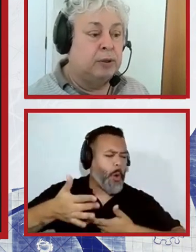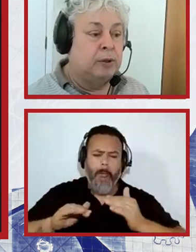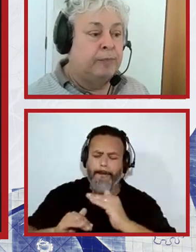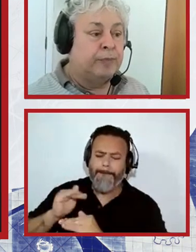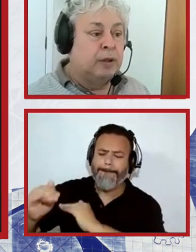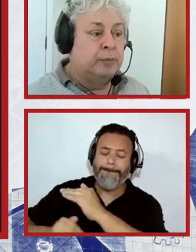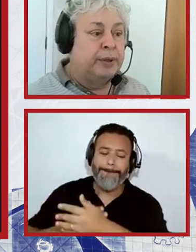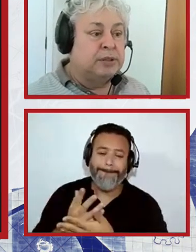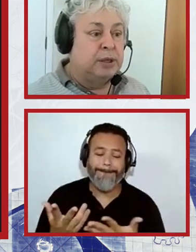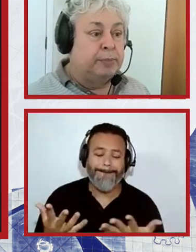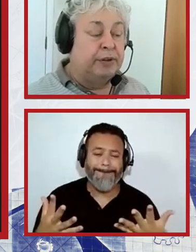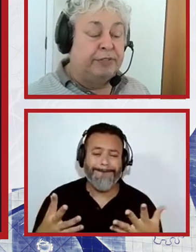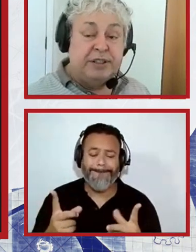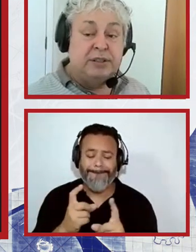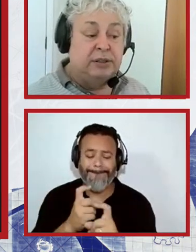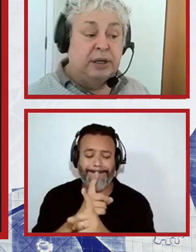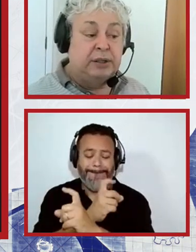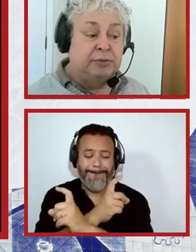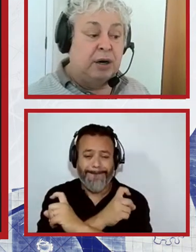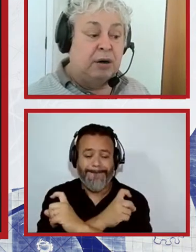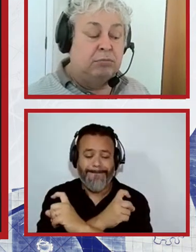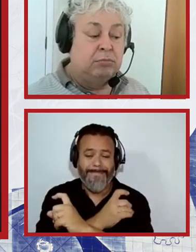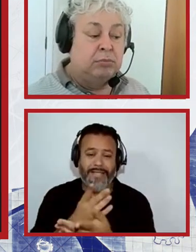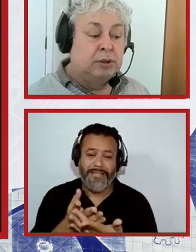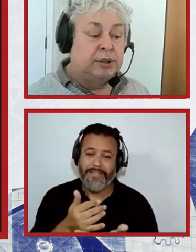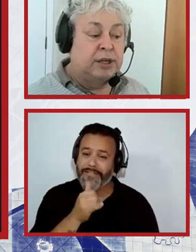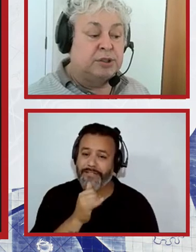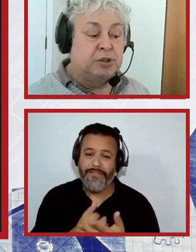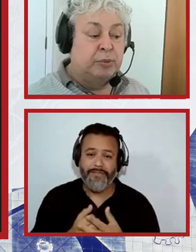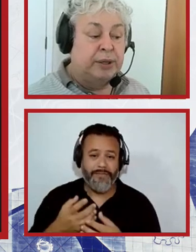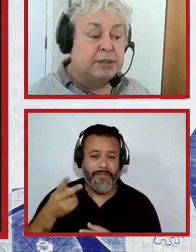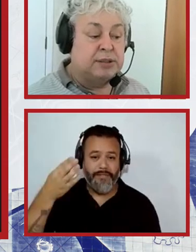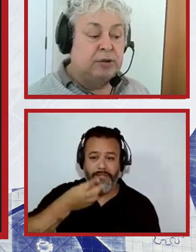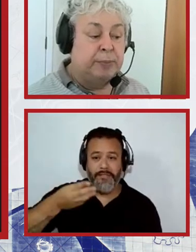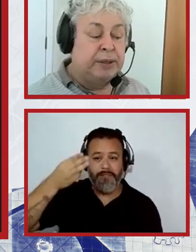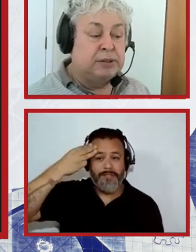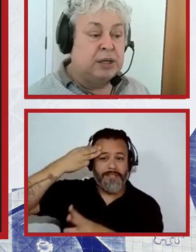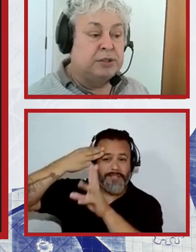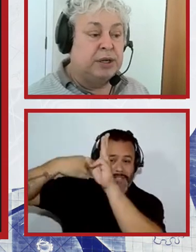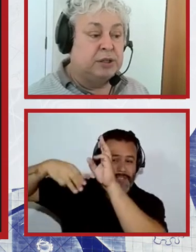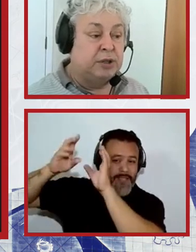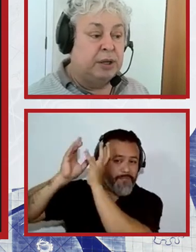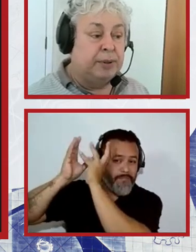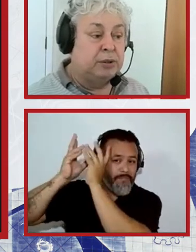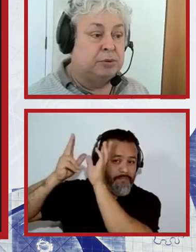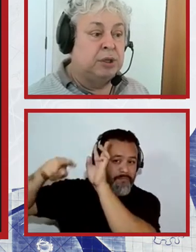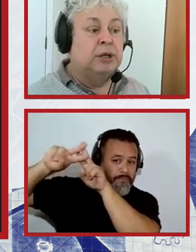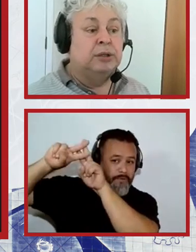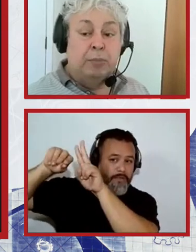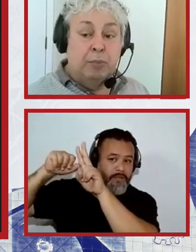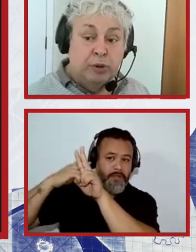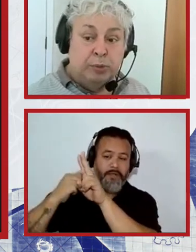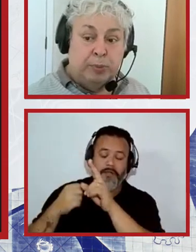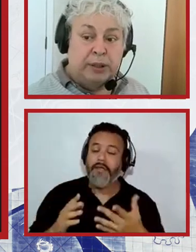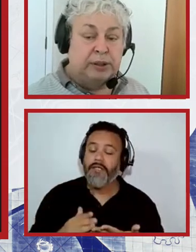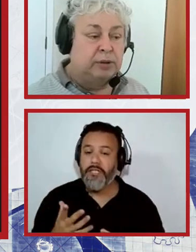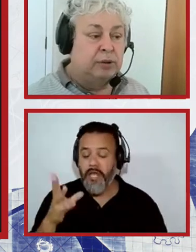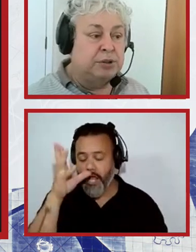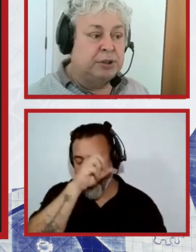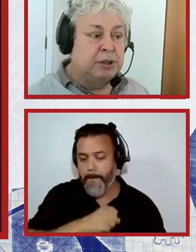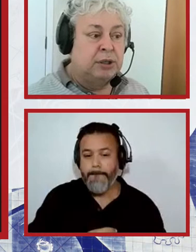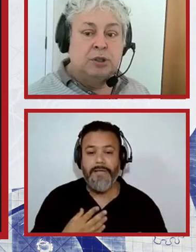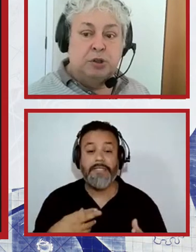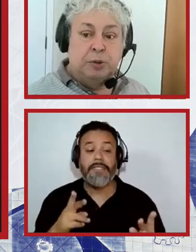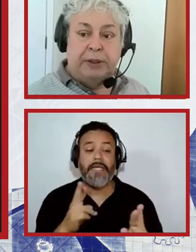precário. Por exemplo, deficiência intelectual, questões de comunicação, aprendizagem e relacionamento. Tem muito